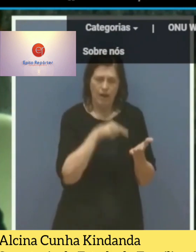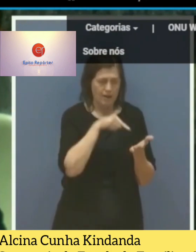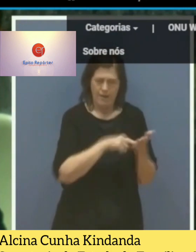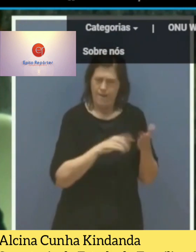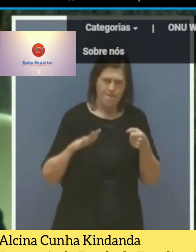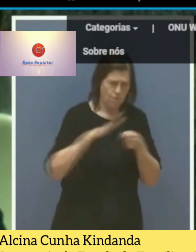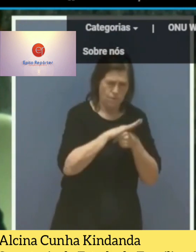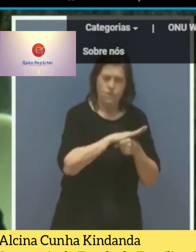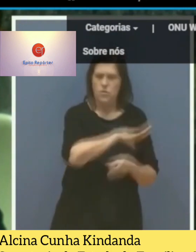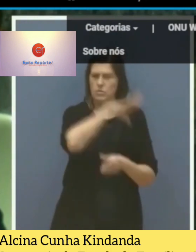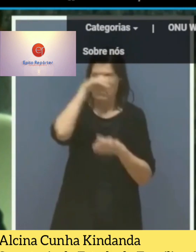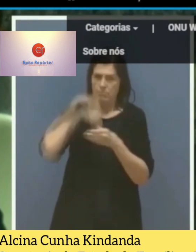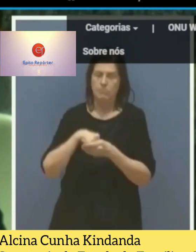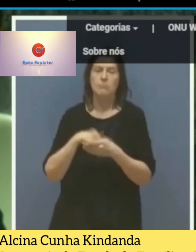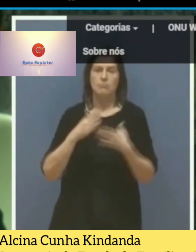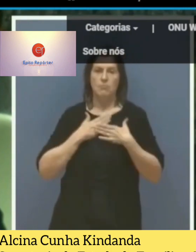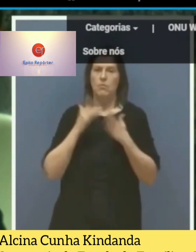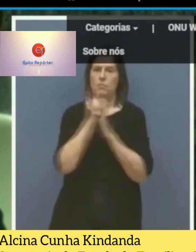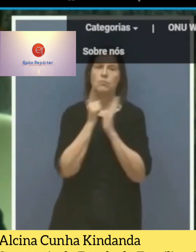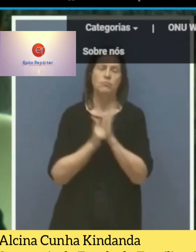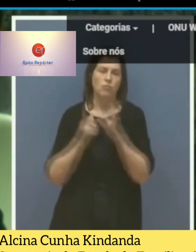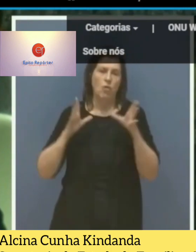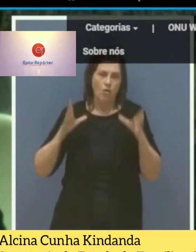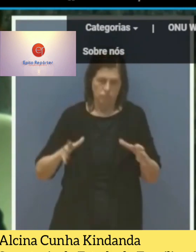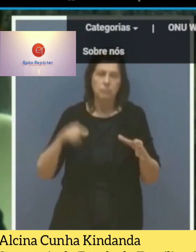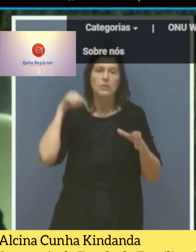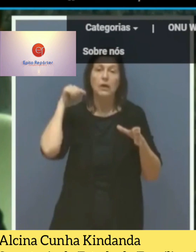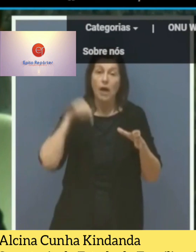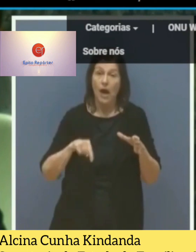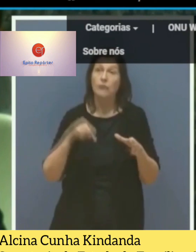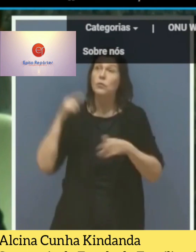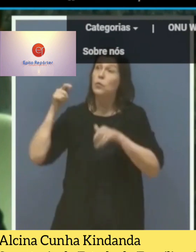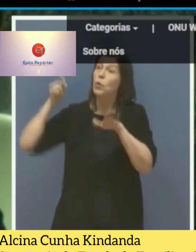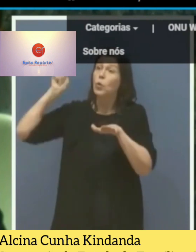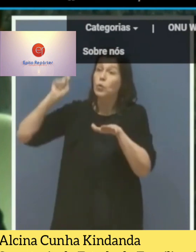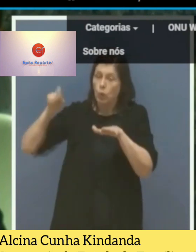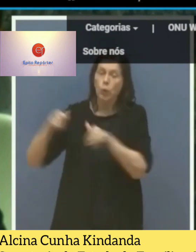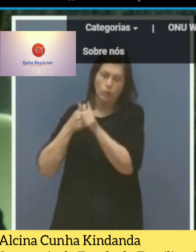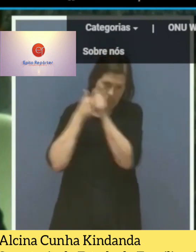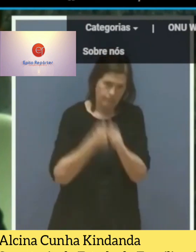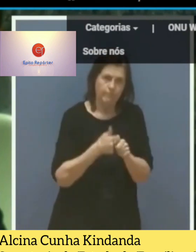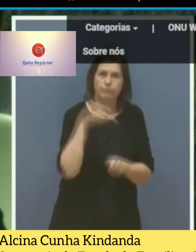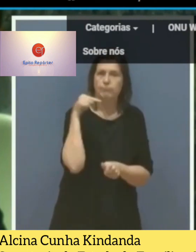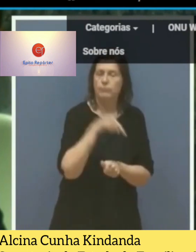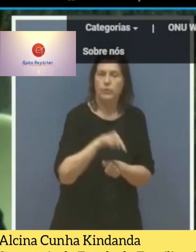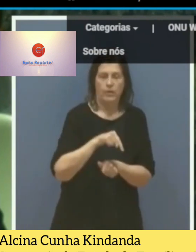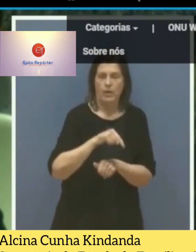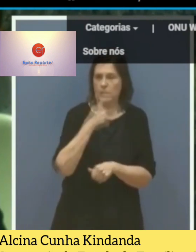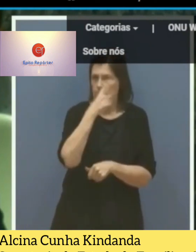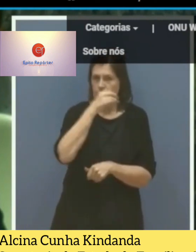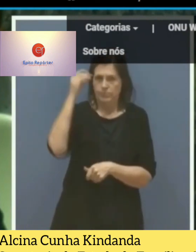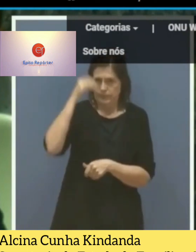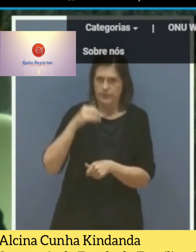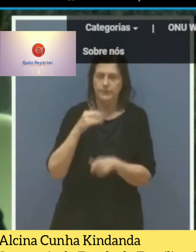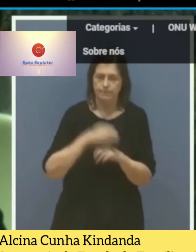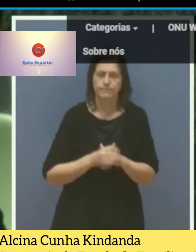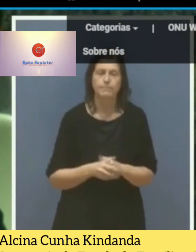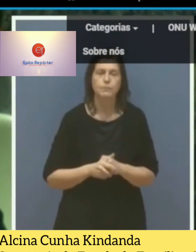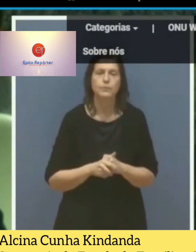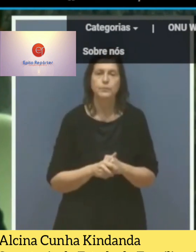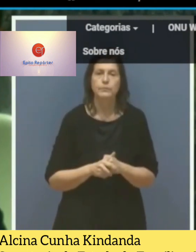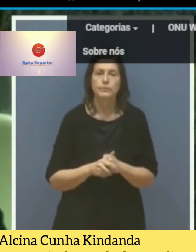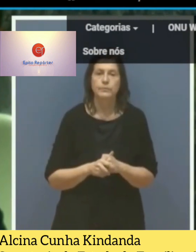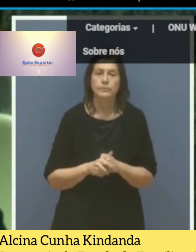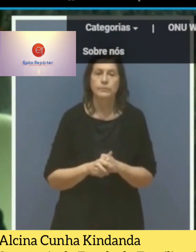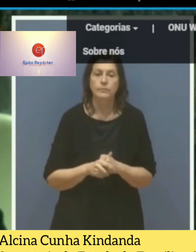ser aplicados diretamente pelos tribunais no domínio da sensibilidade foi aprovada a Lei no nordeste barra 16